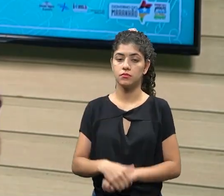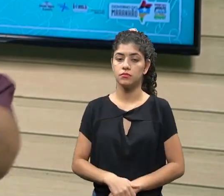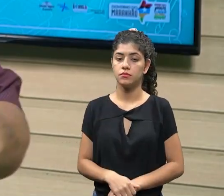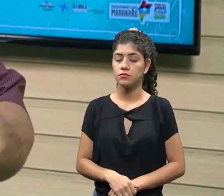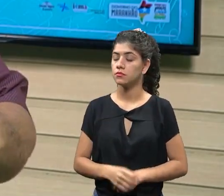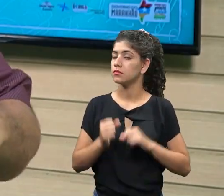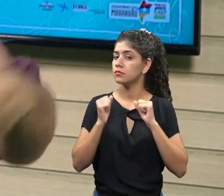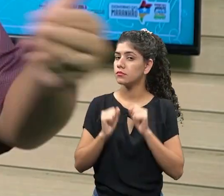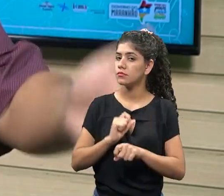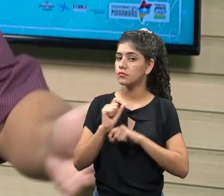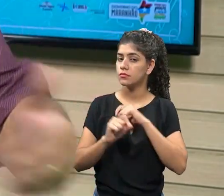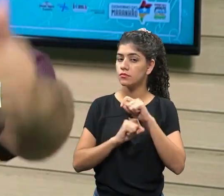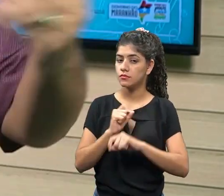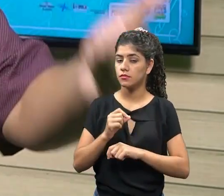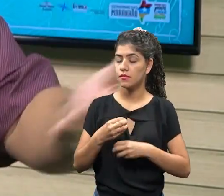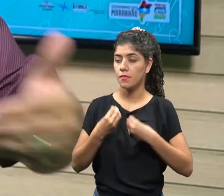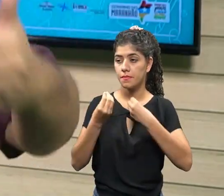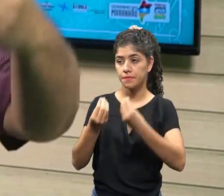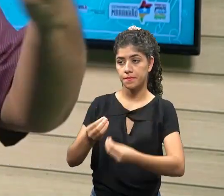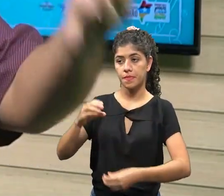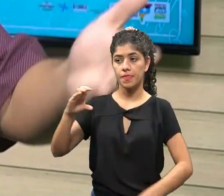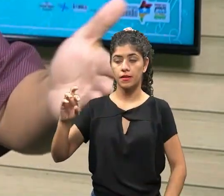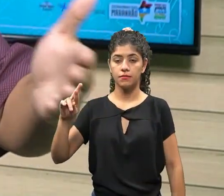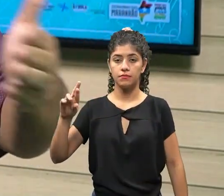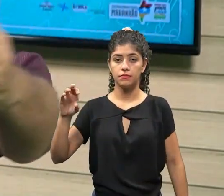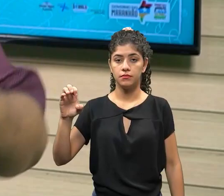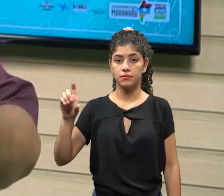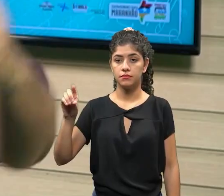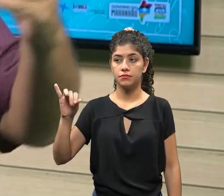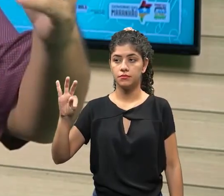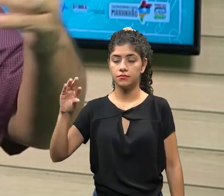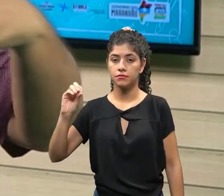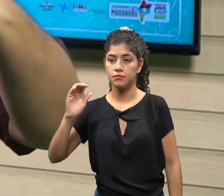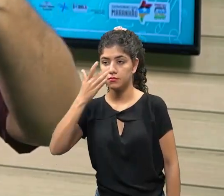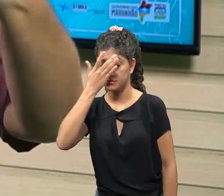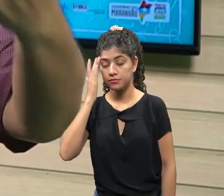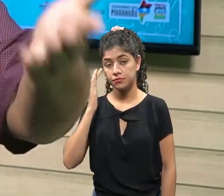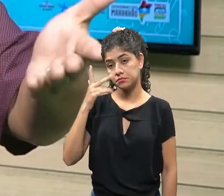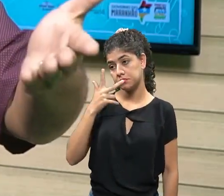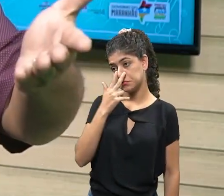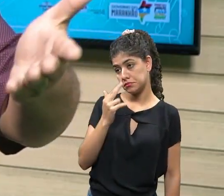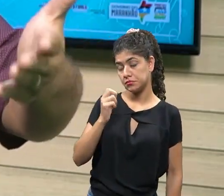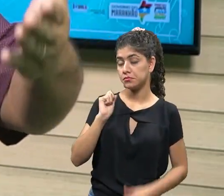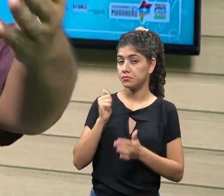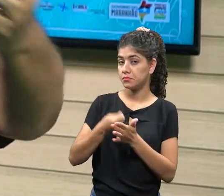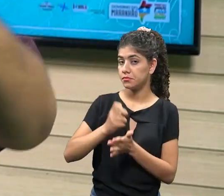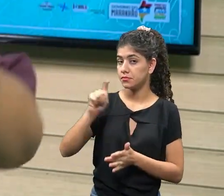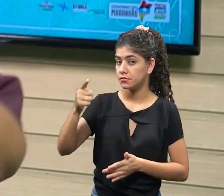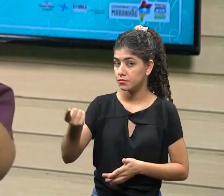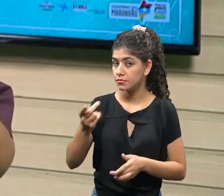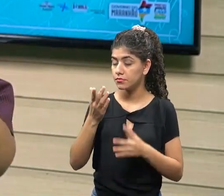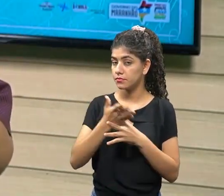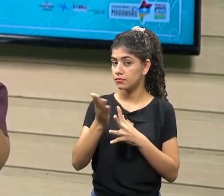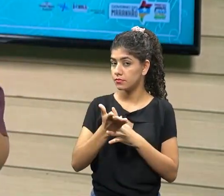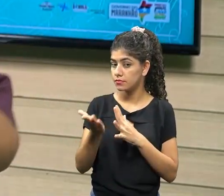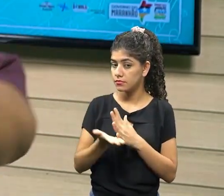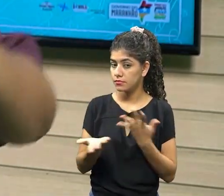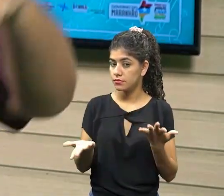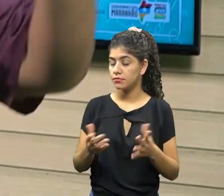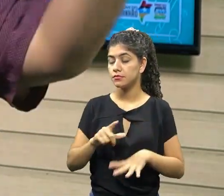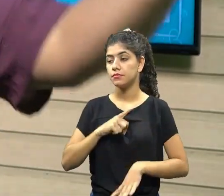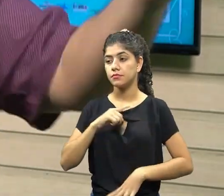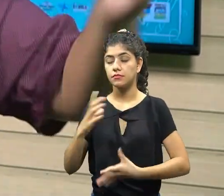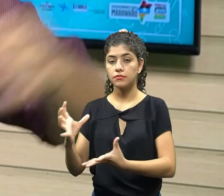pessoa, achar que ela pode pagar depois, dar prazo e tal, tanto a receber como também a pagar. Como